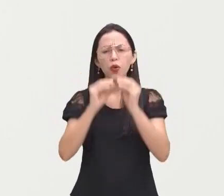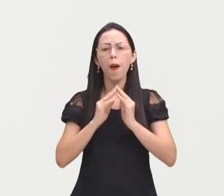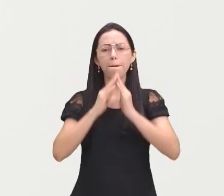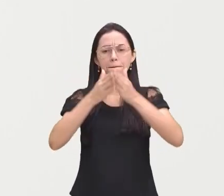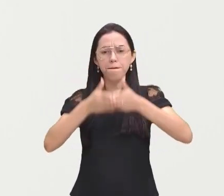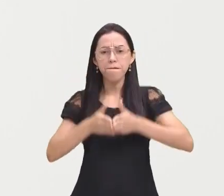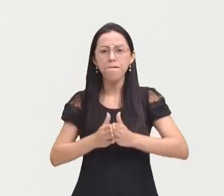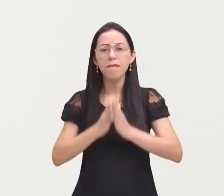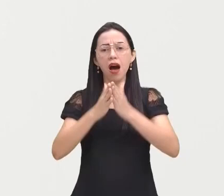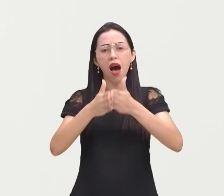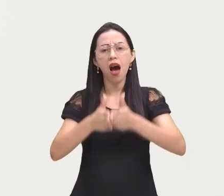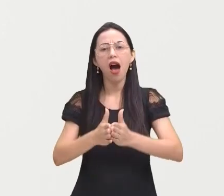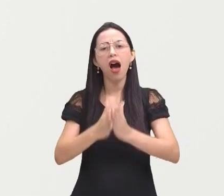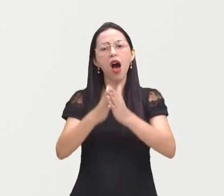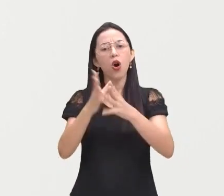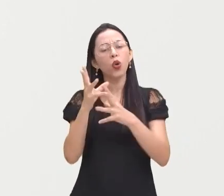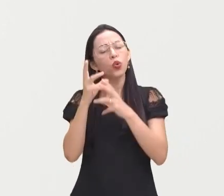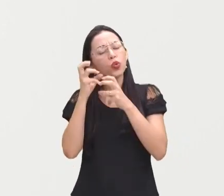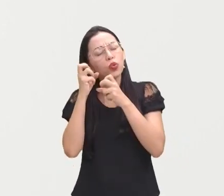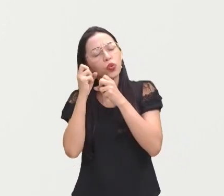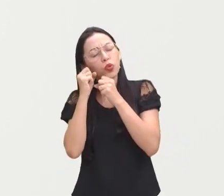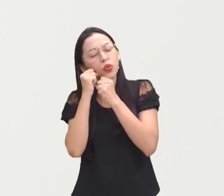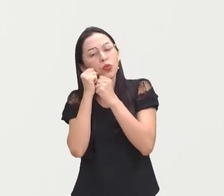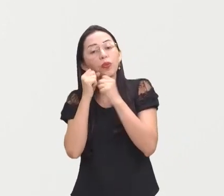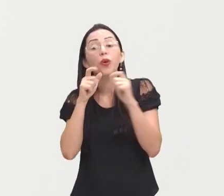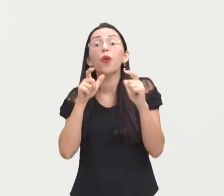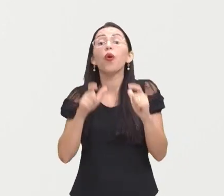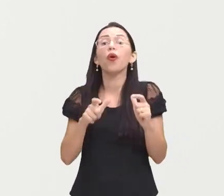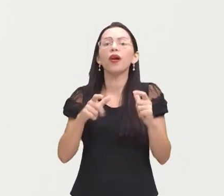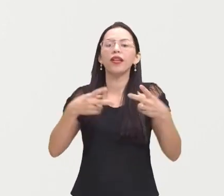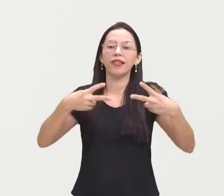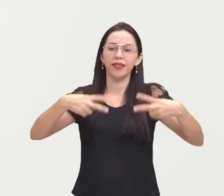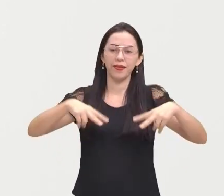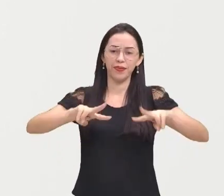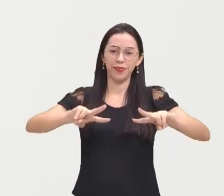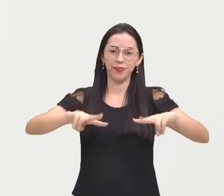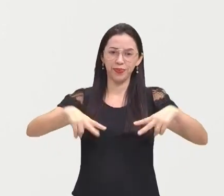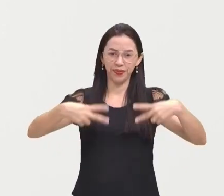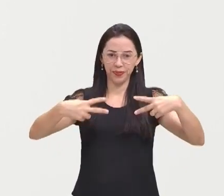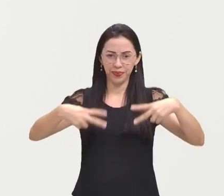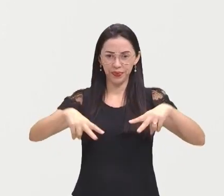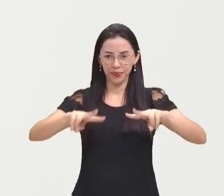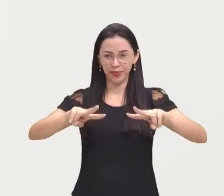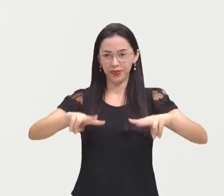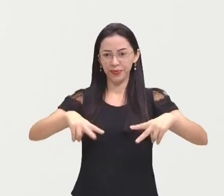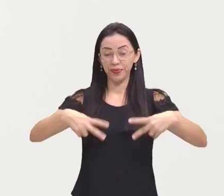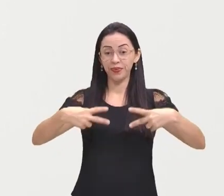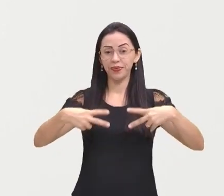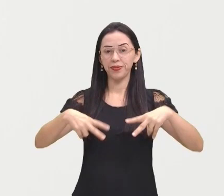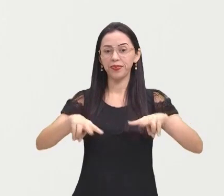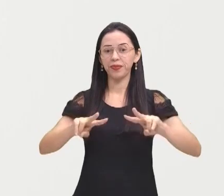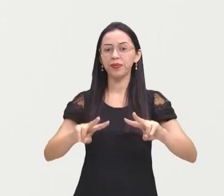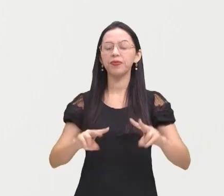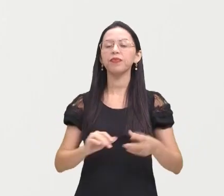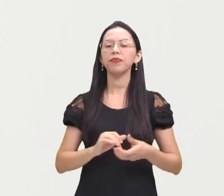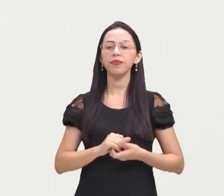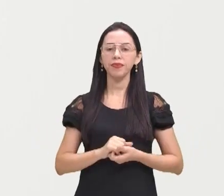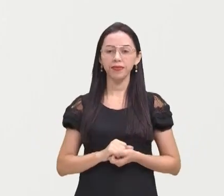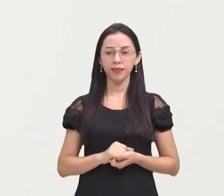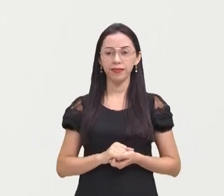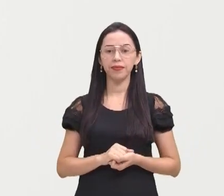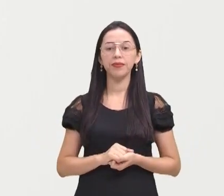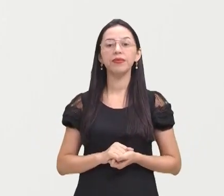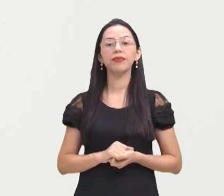rede, na varanda, e também ele passou a noite o quê? No barco, sobre